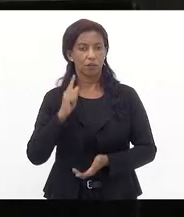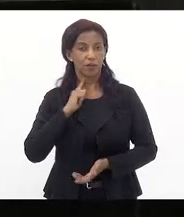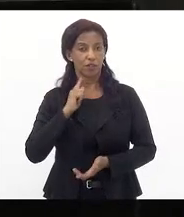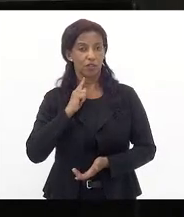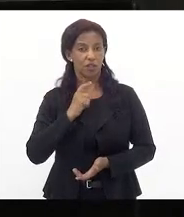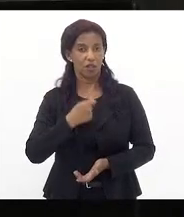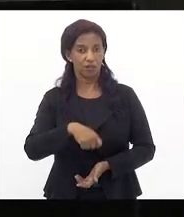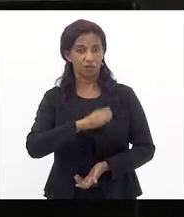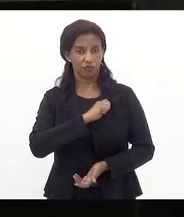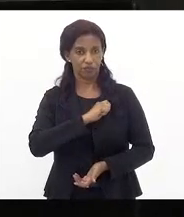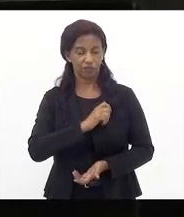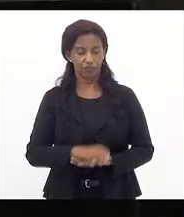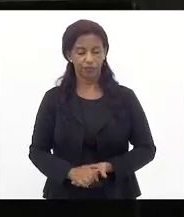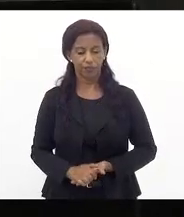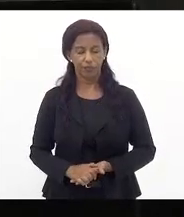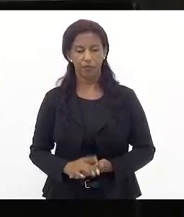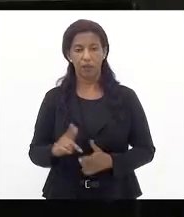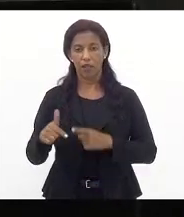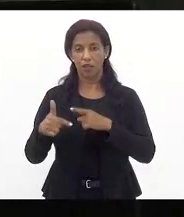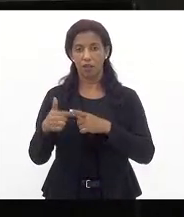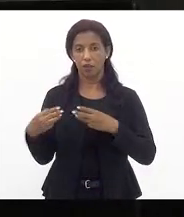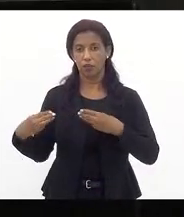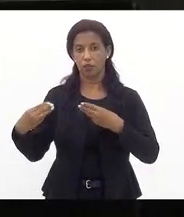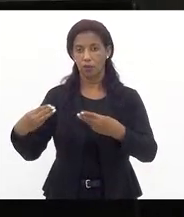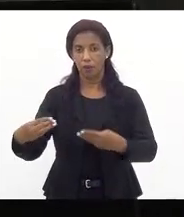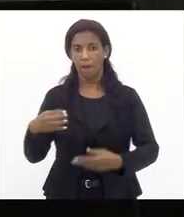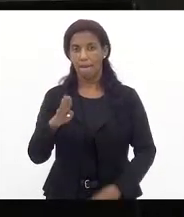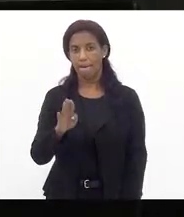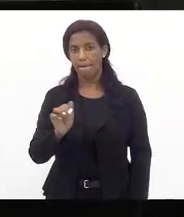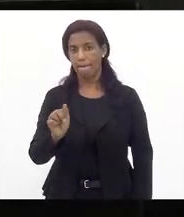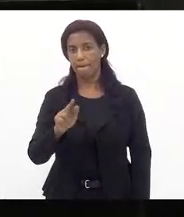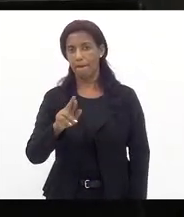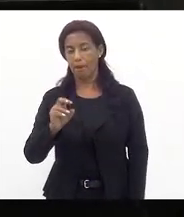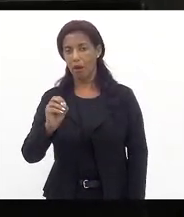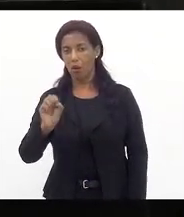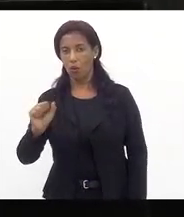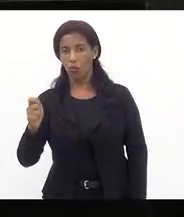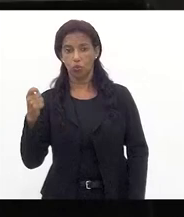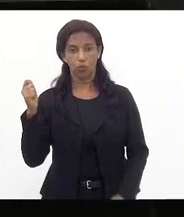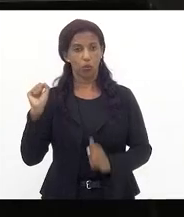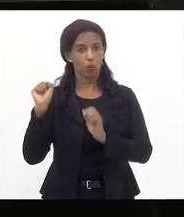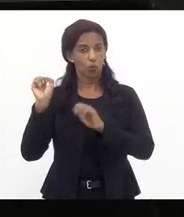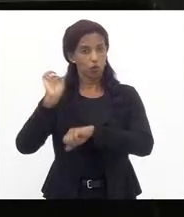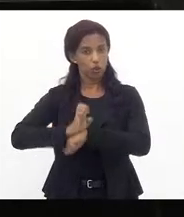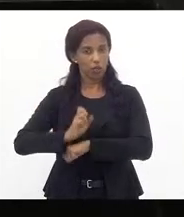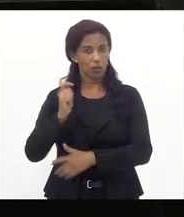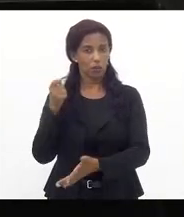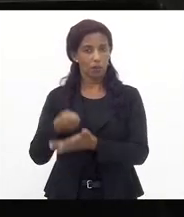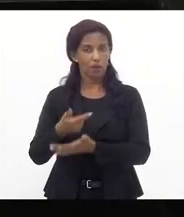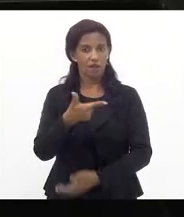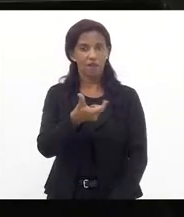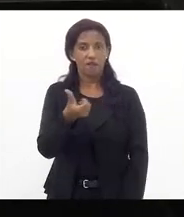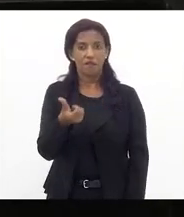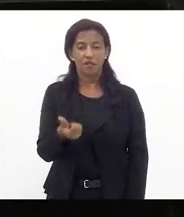fiscal. Segundo o ministro Barroso, o Estado poderá ter que pagar 26 bilhões